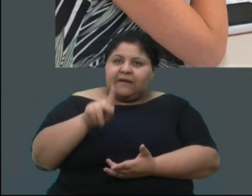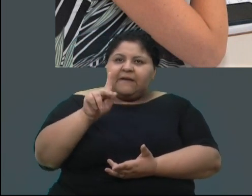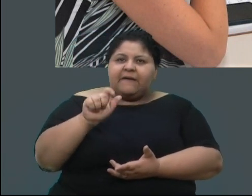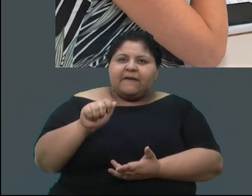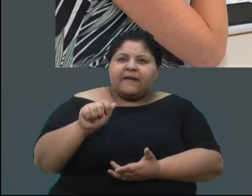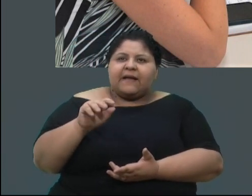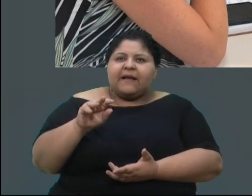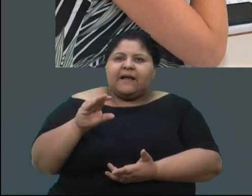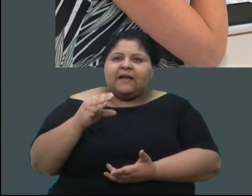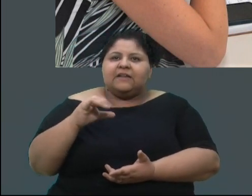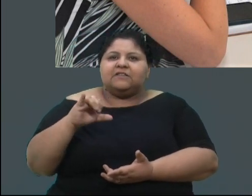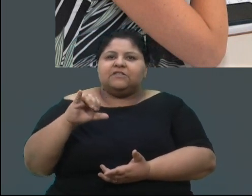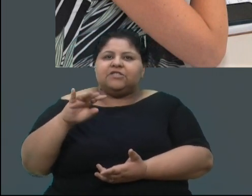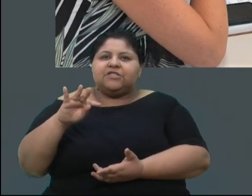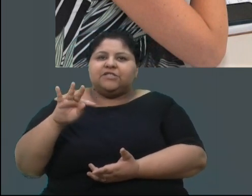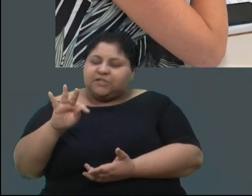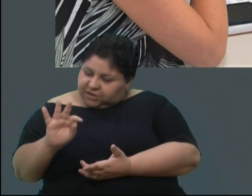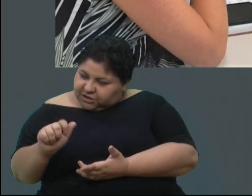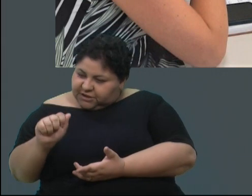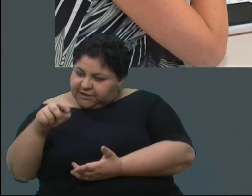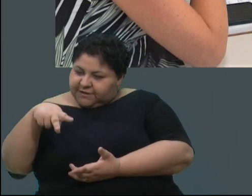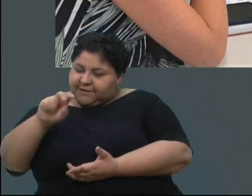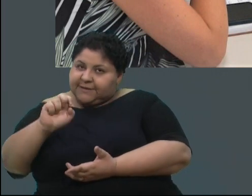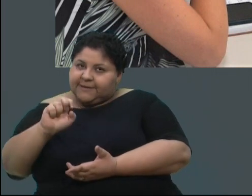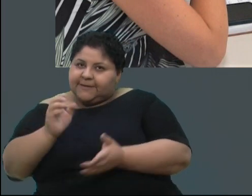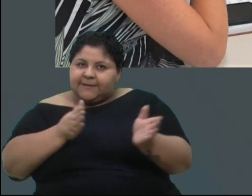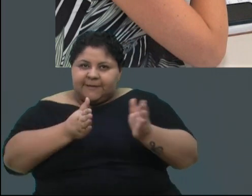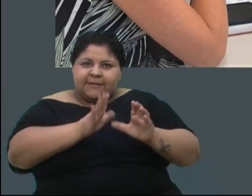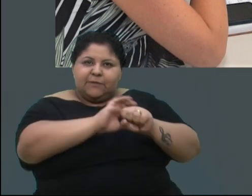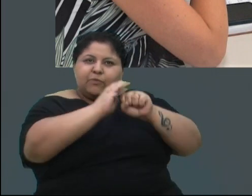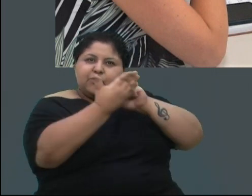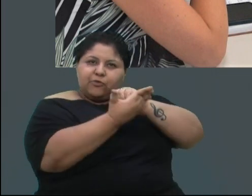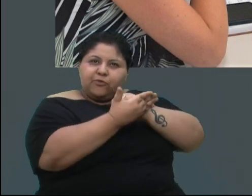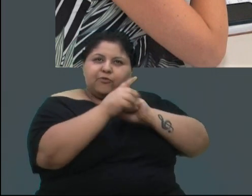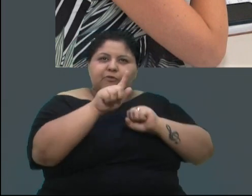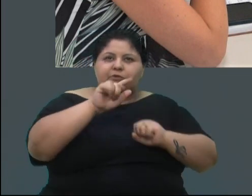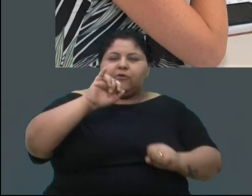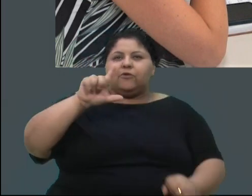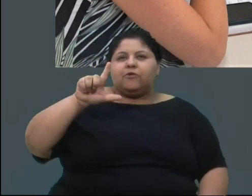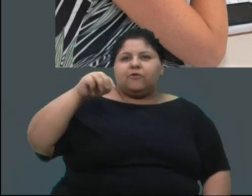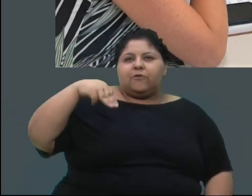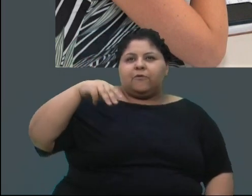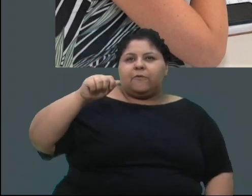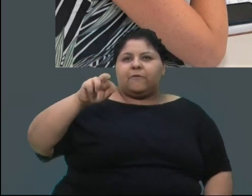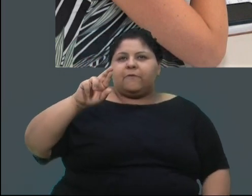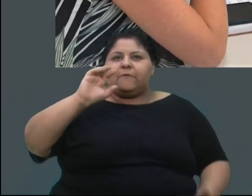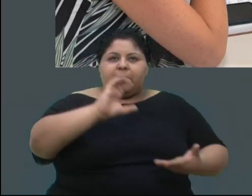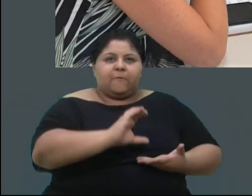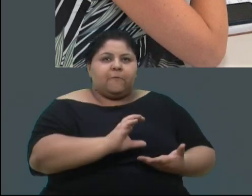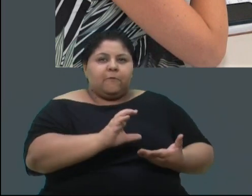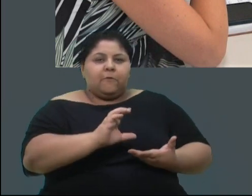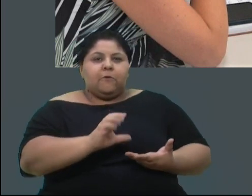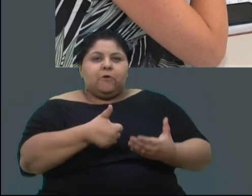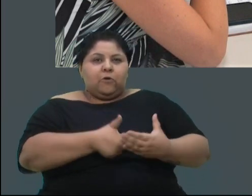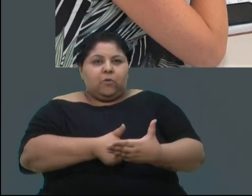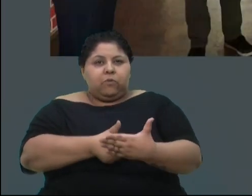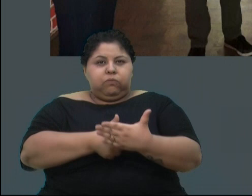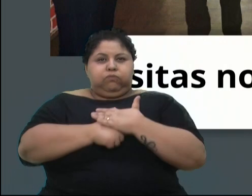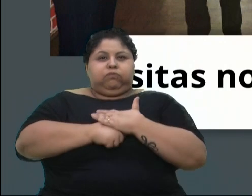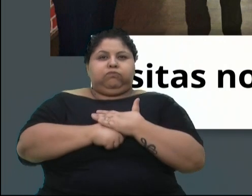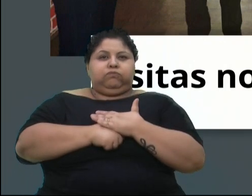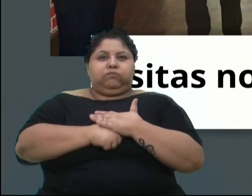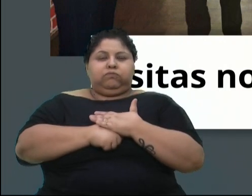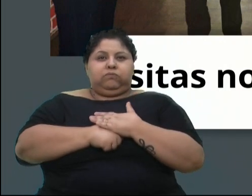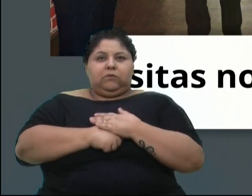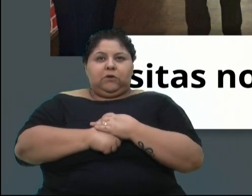na foto, a época do Covid, com o Gilmar, conselheiro tutelar, um trabalho